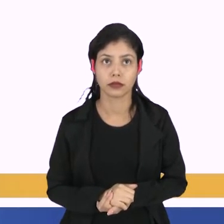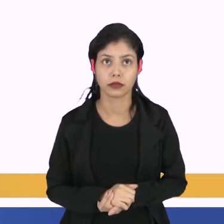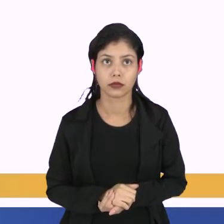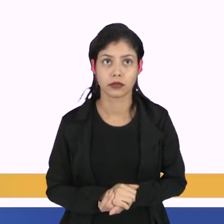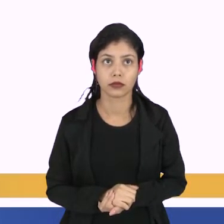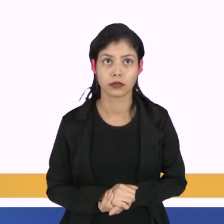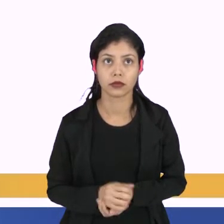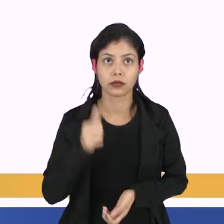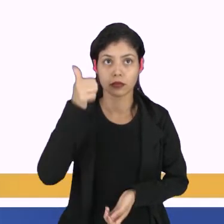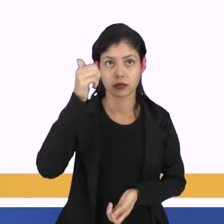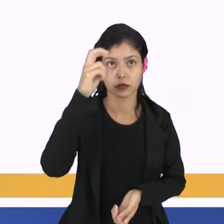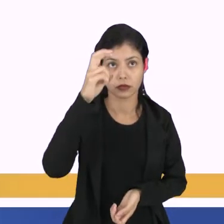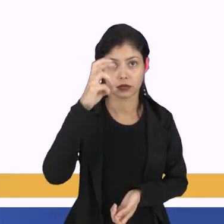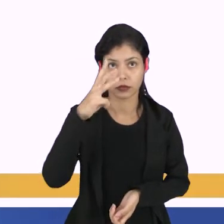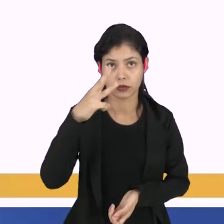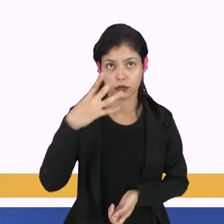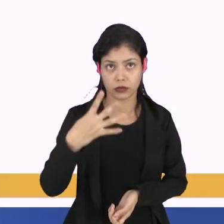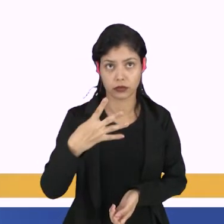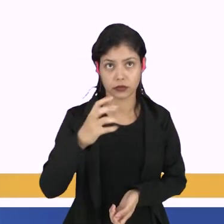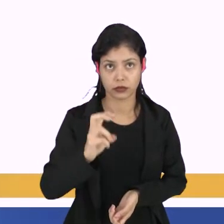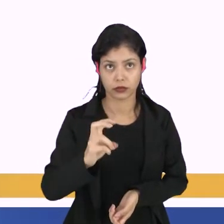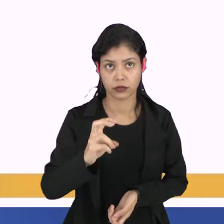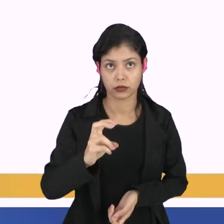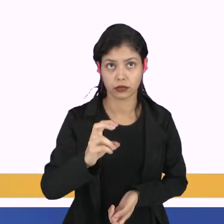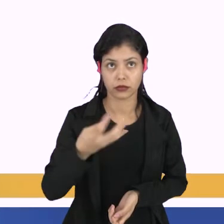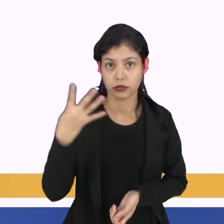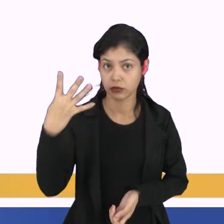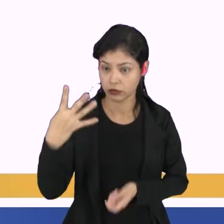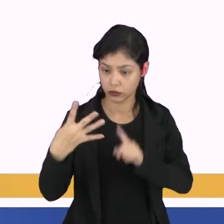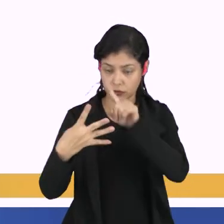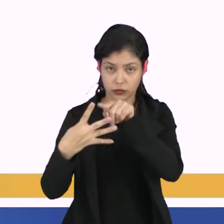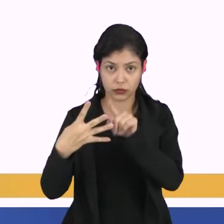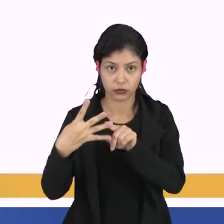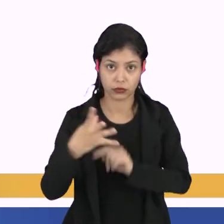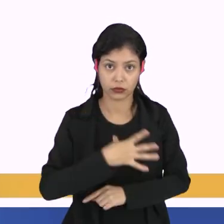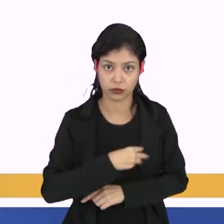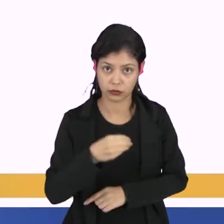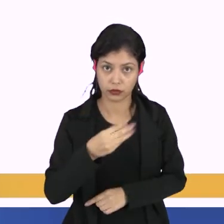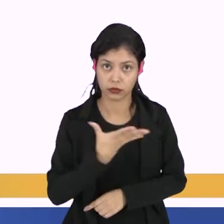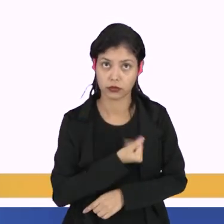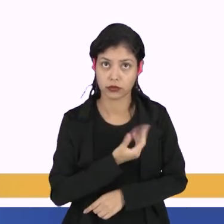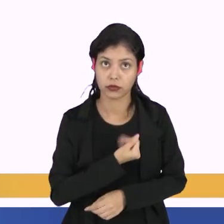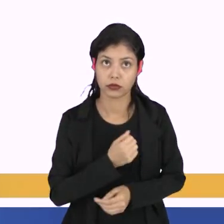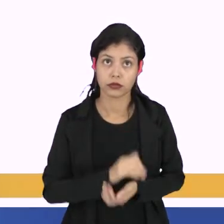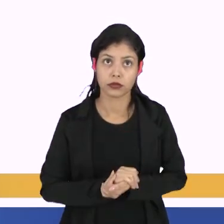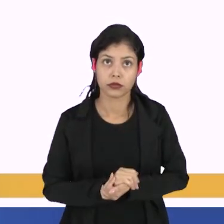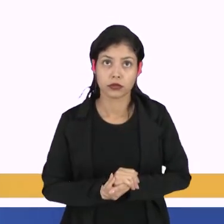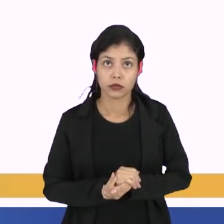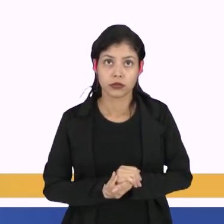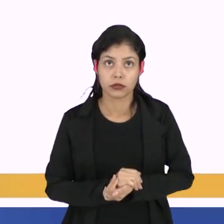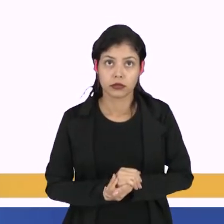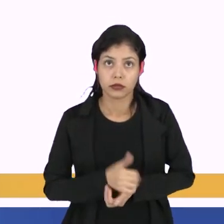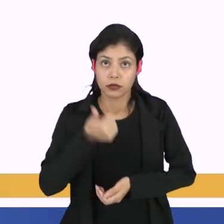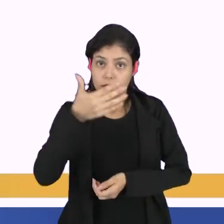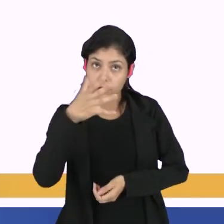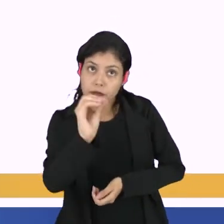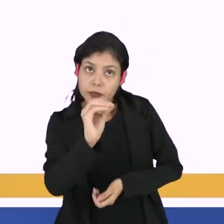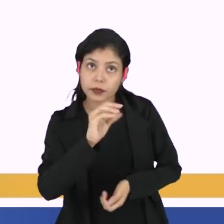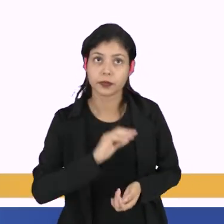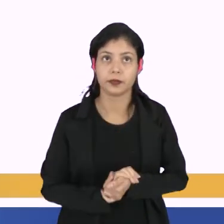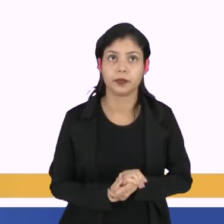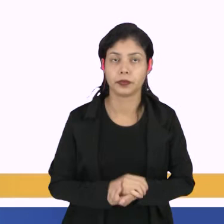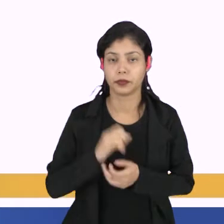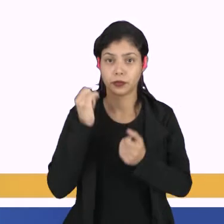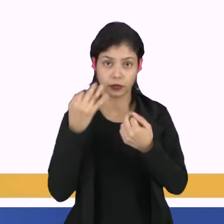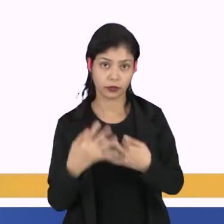quinta linha, nós temos o número de 4 filhos. E aí a frequência absoluta que nós temos lá é 10. Então,